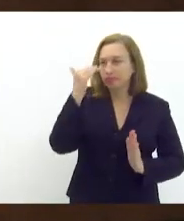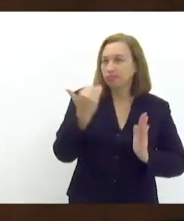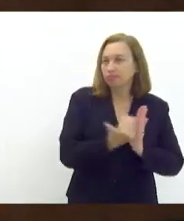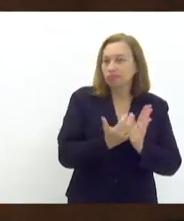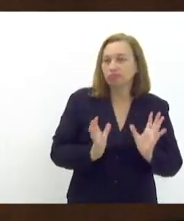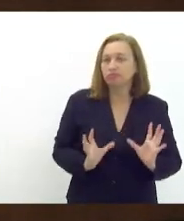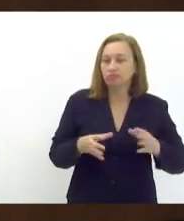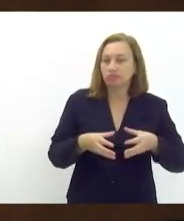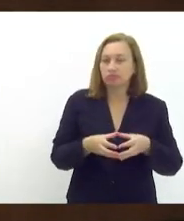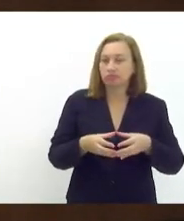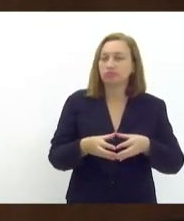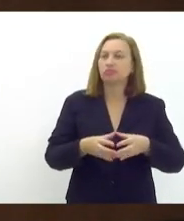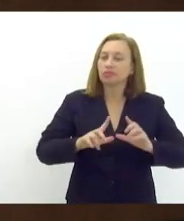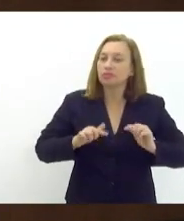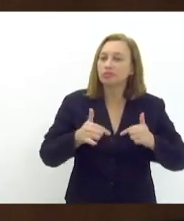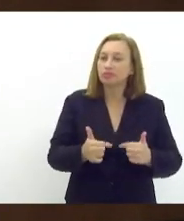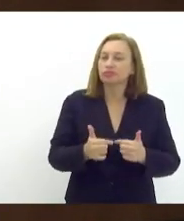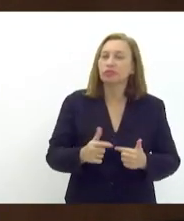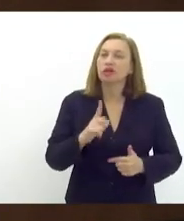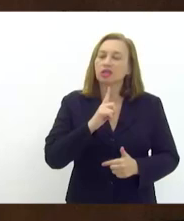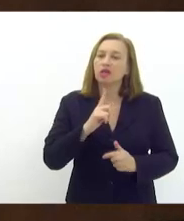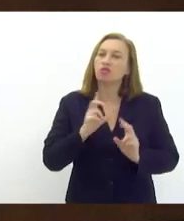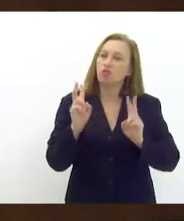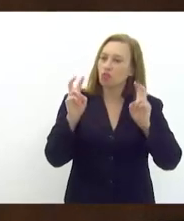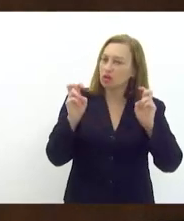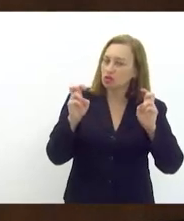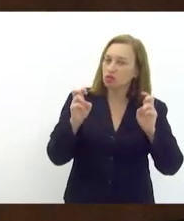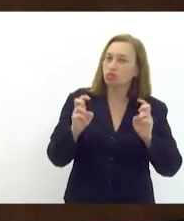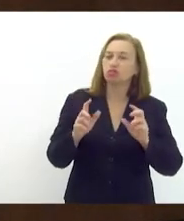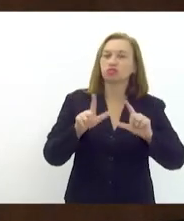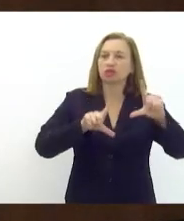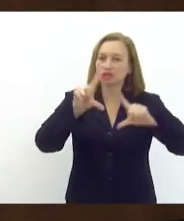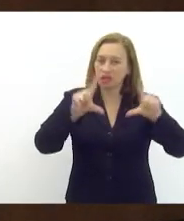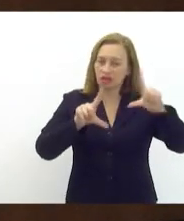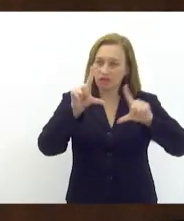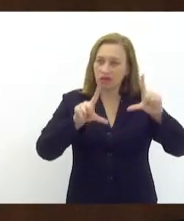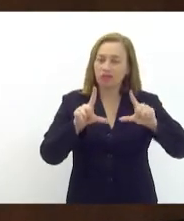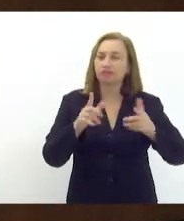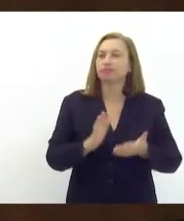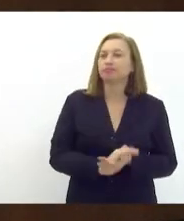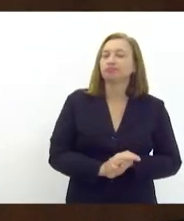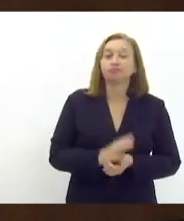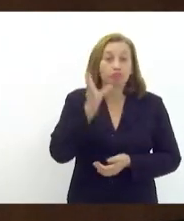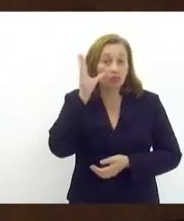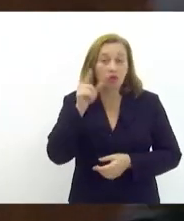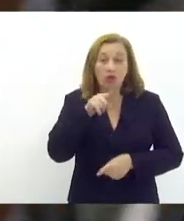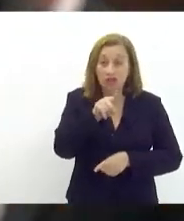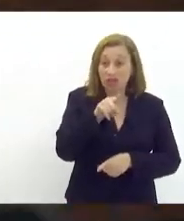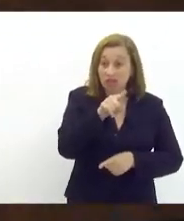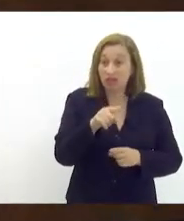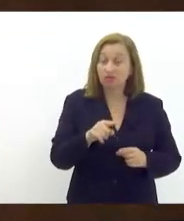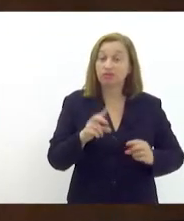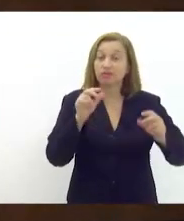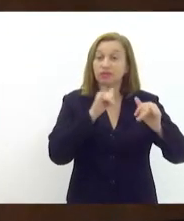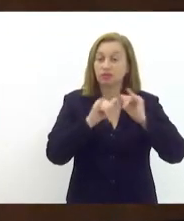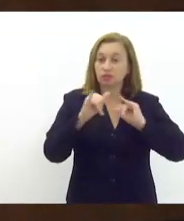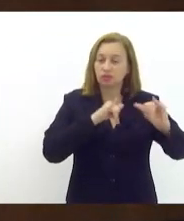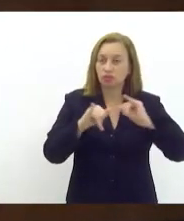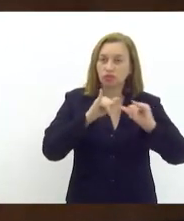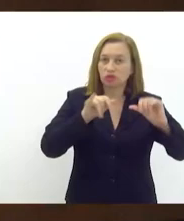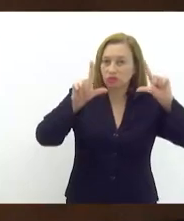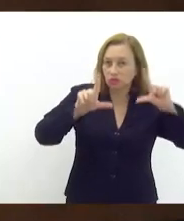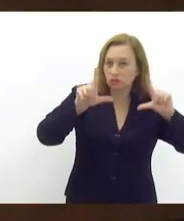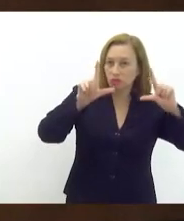mexeu houve uma matéria na tv sobre isso inclusive é curioso que nessa matéria a televisão